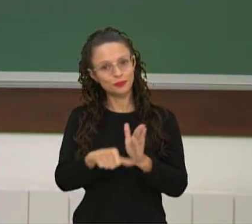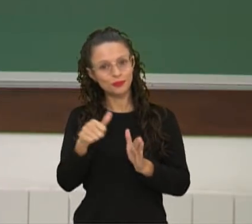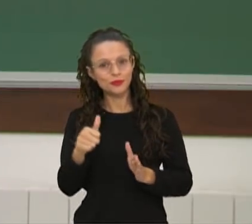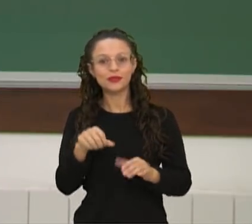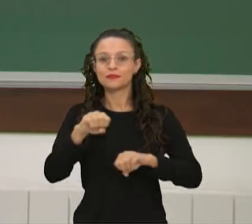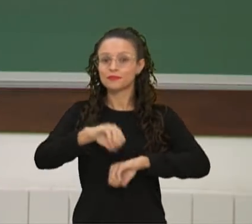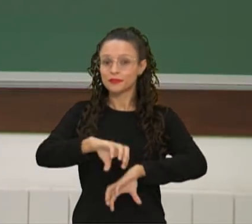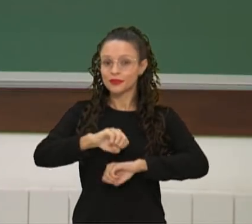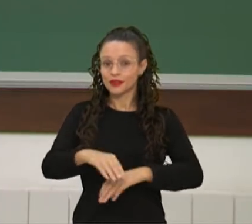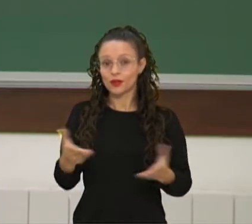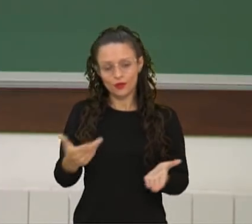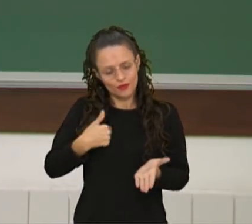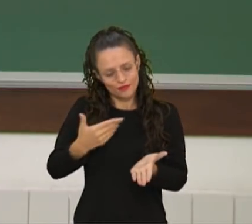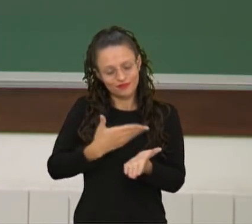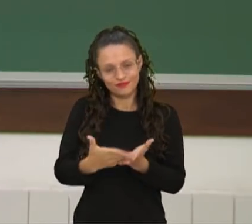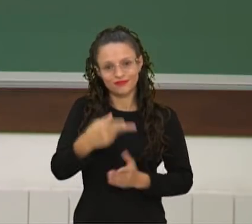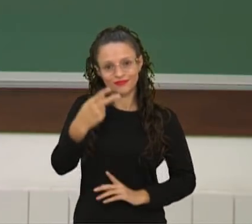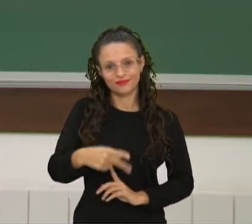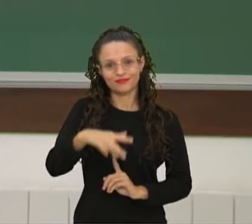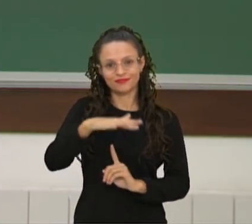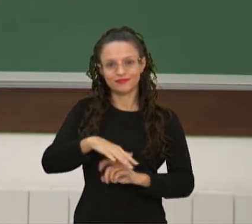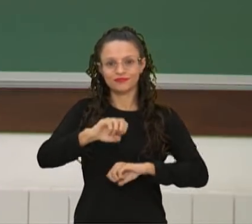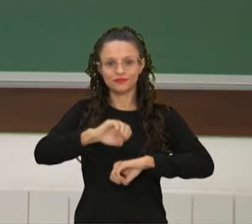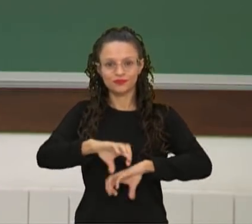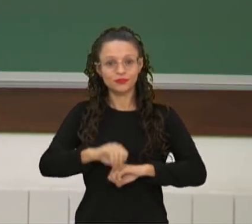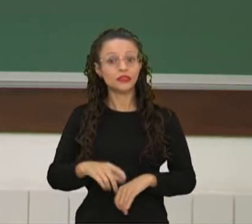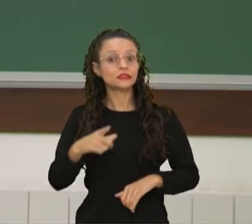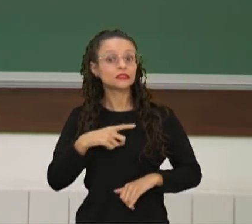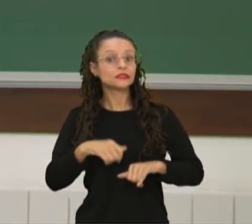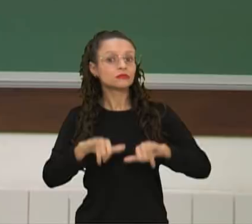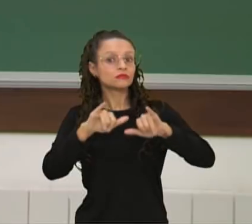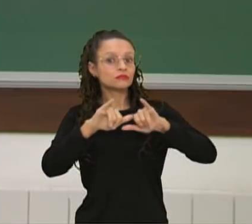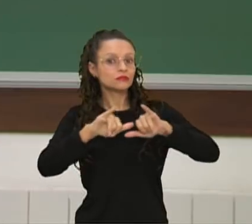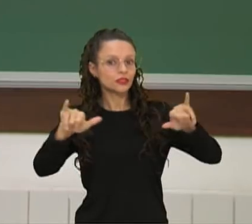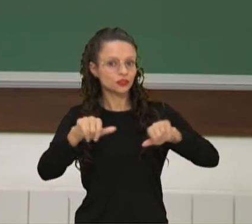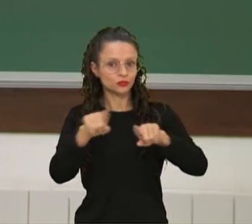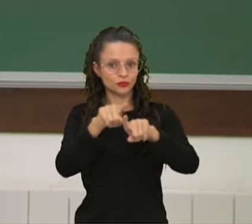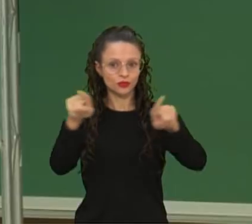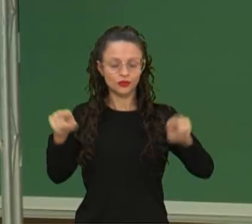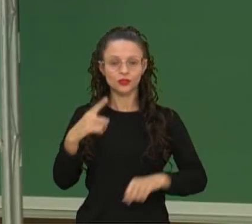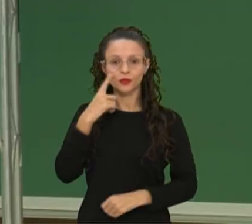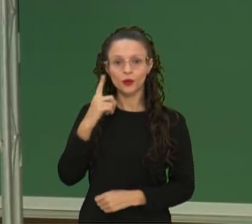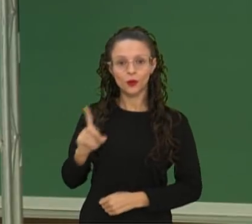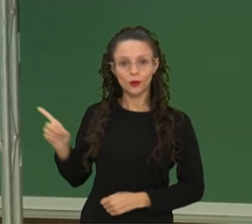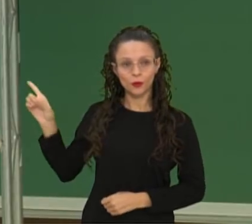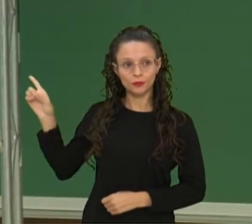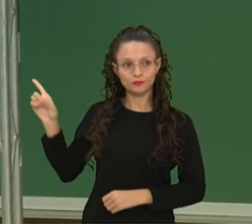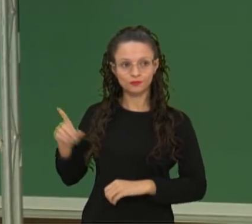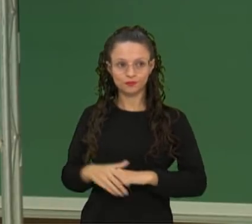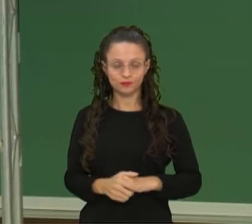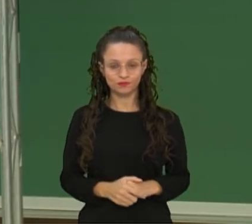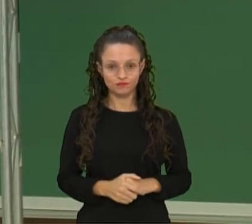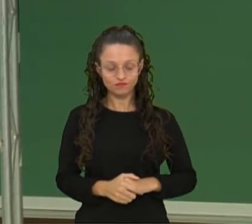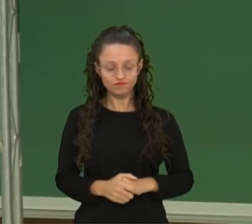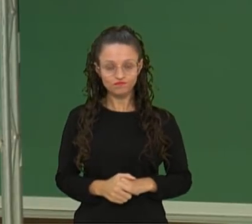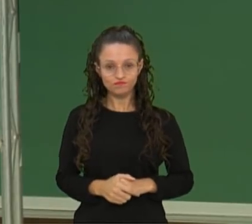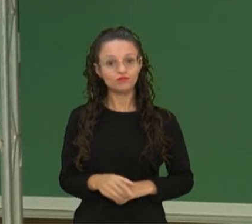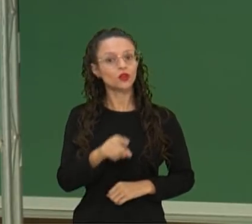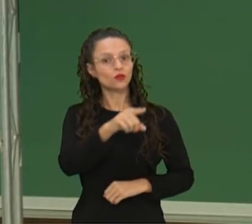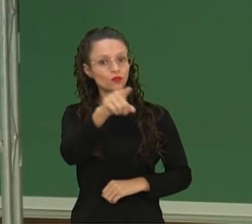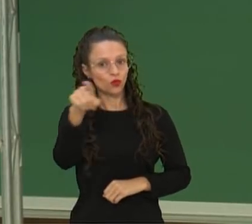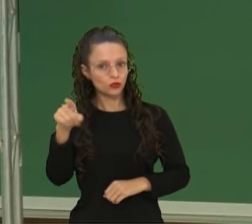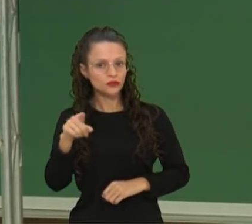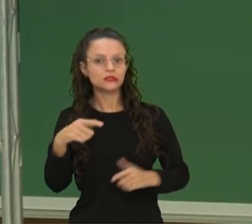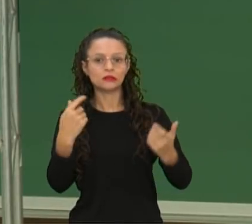Estou começando agora e já tenho uns recadinhos para vocês, Vocês podem ver aqui que vocês têm as